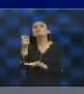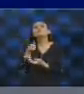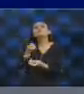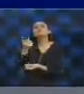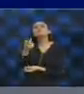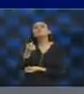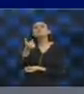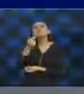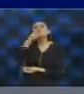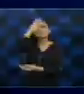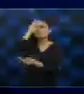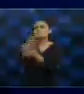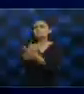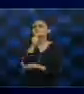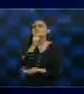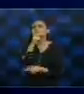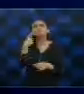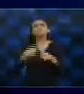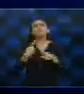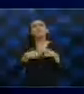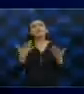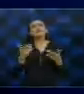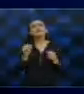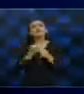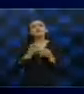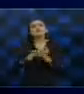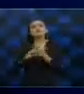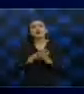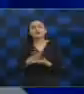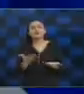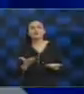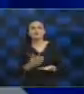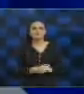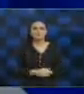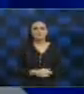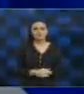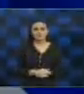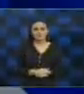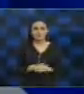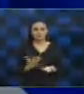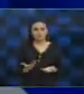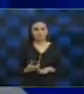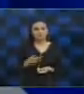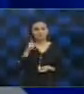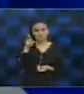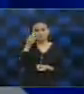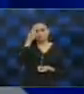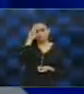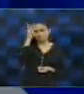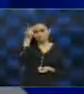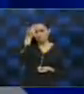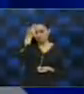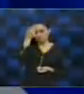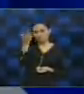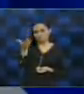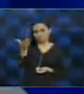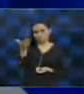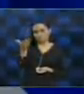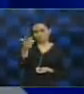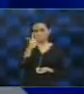não foi cumprida e nenhuma providência tomada. Resposta, 2 minutos. Bem, o candidato está tonto, completamente